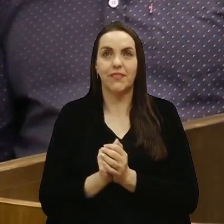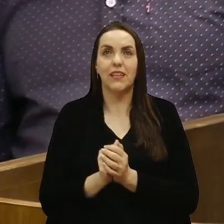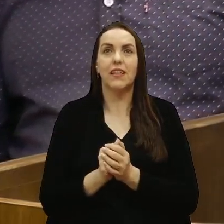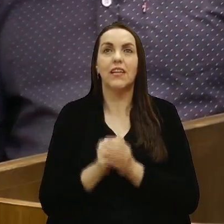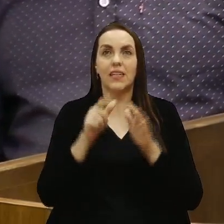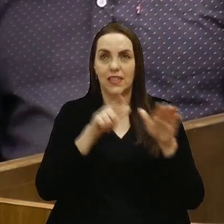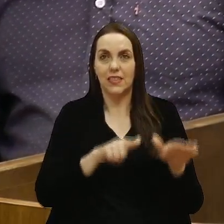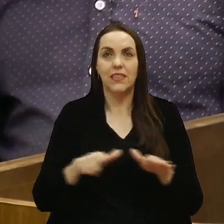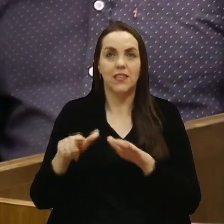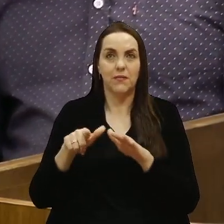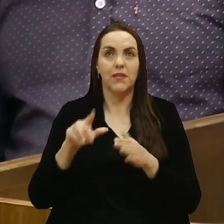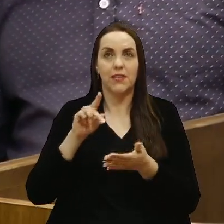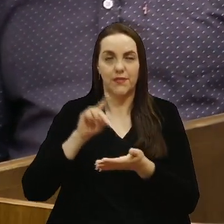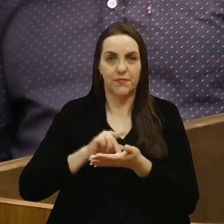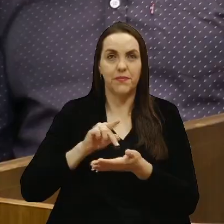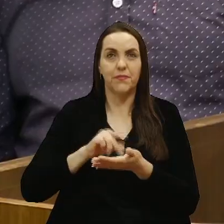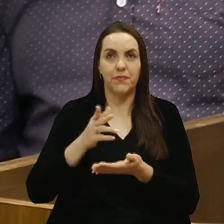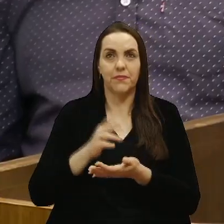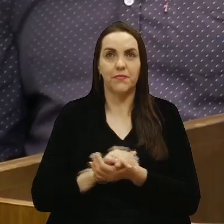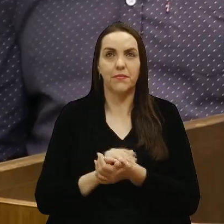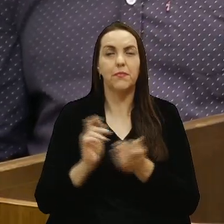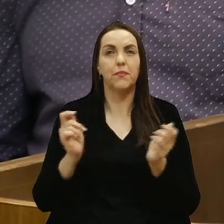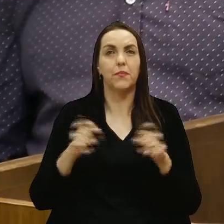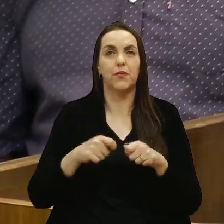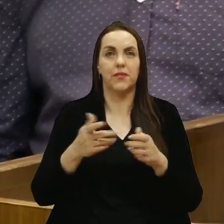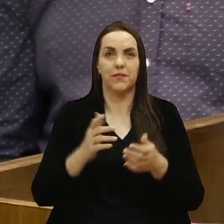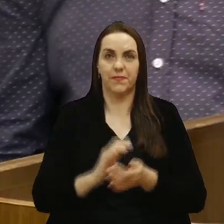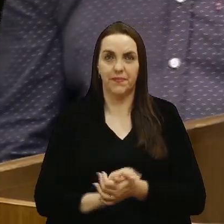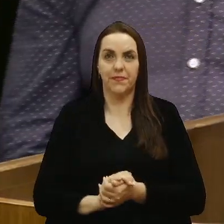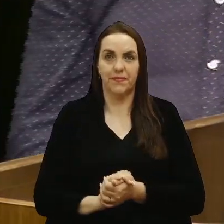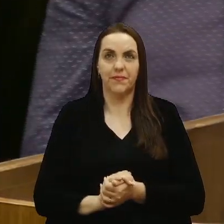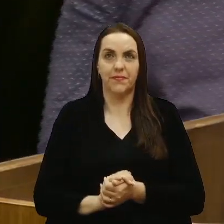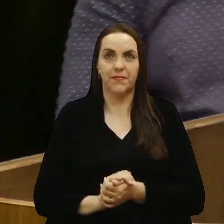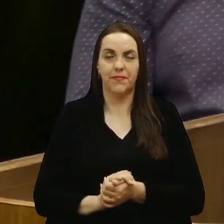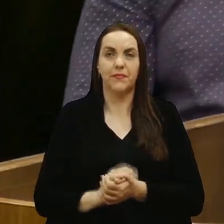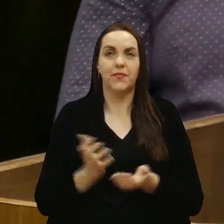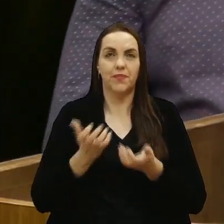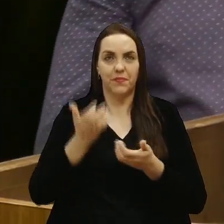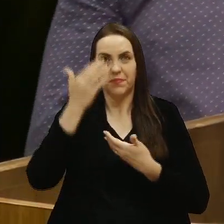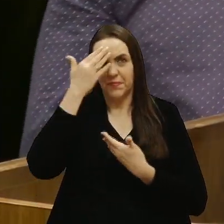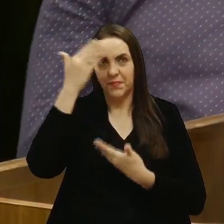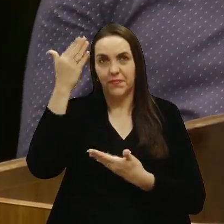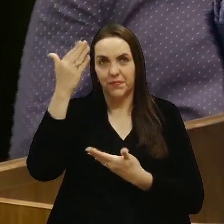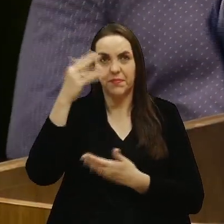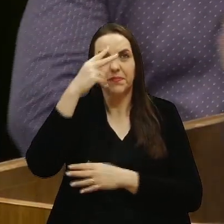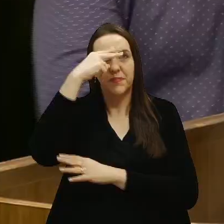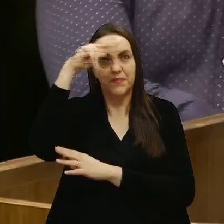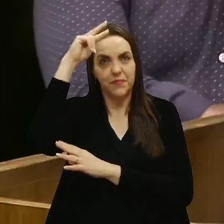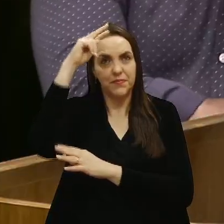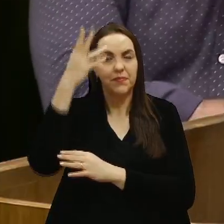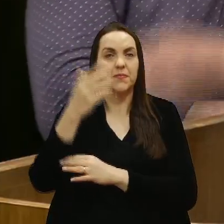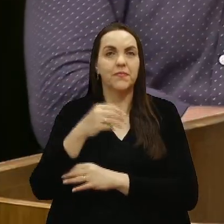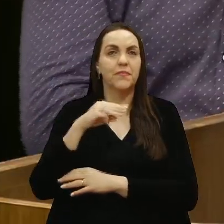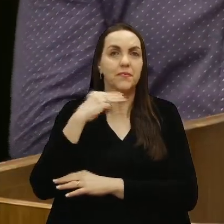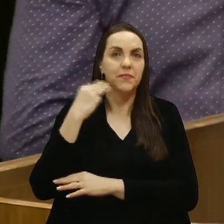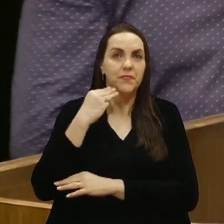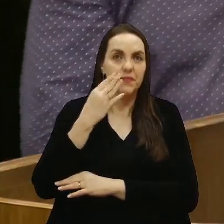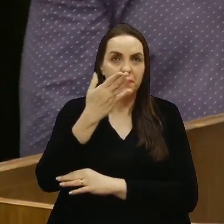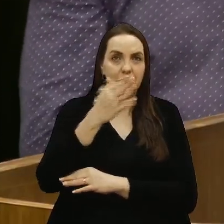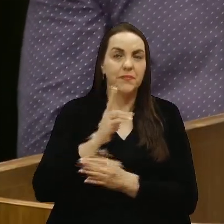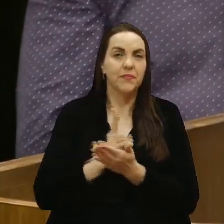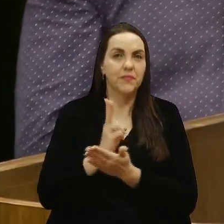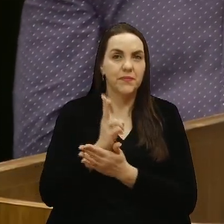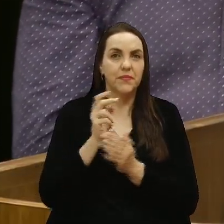semana realmente com um potencial gigante. Então, quero agradecer o Edson da Rosa, a Marisol Santos está sempre